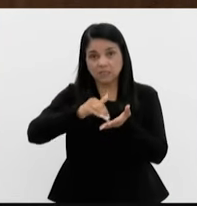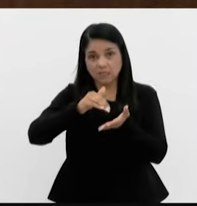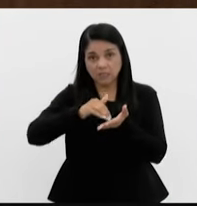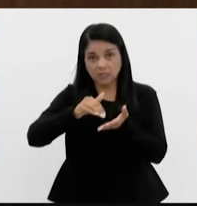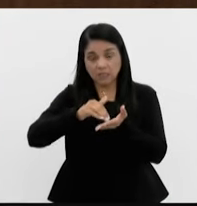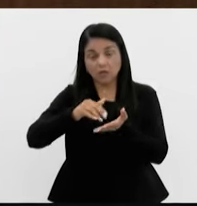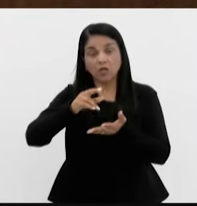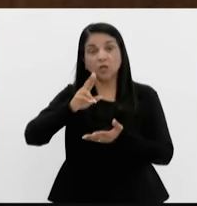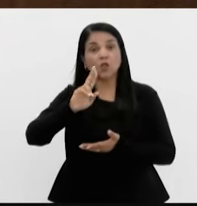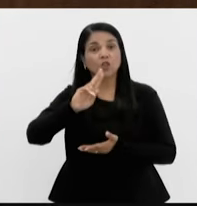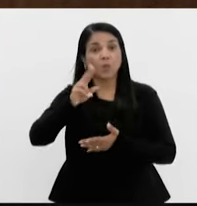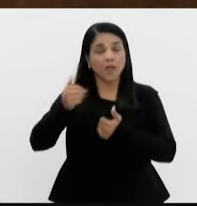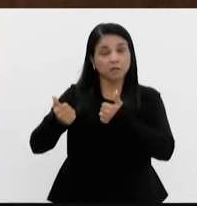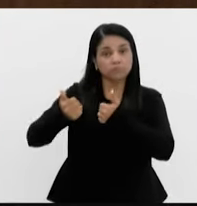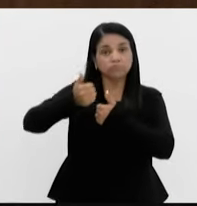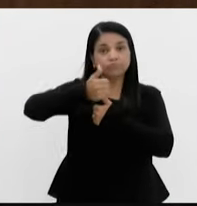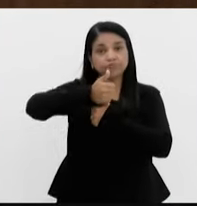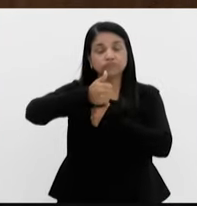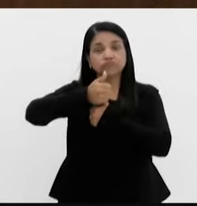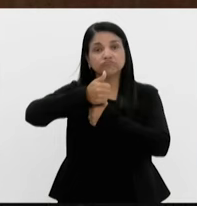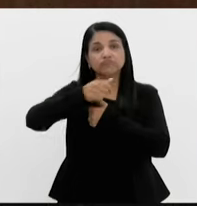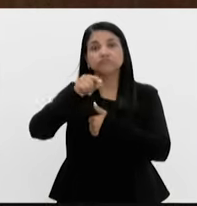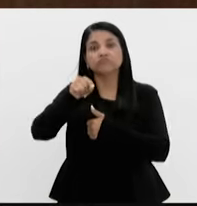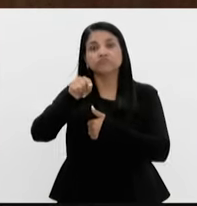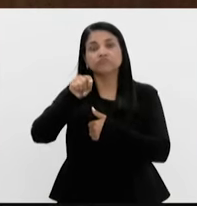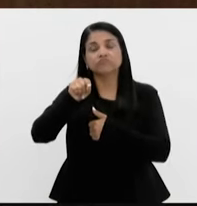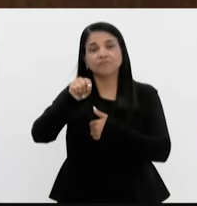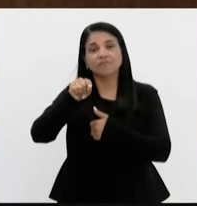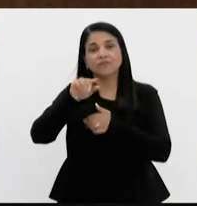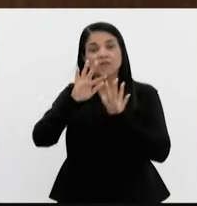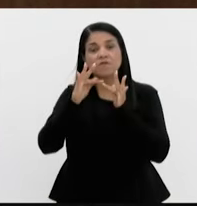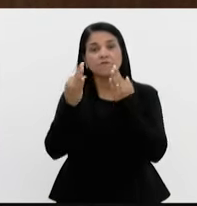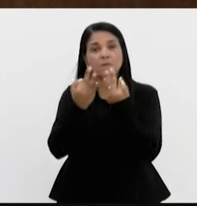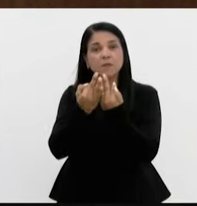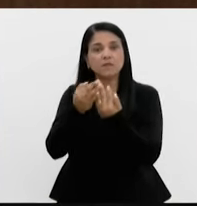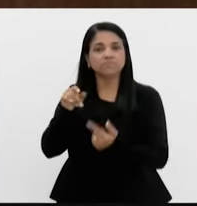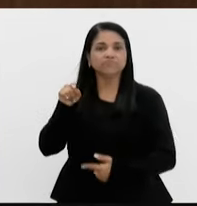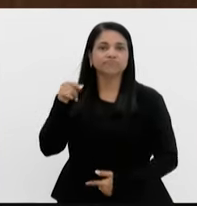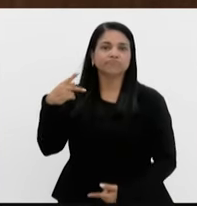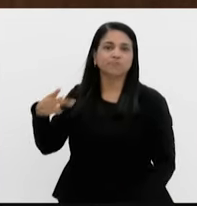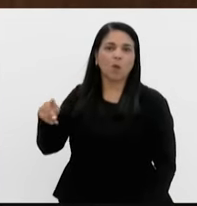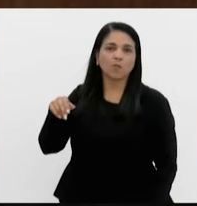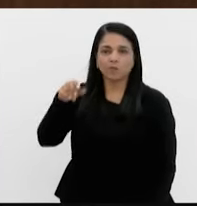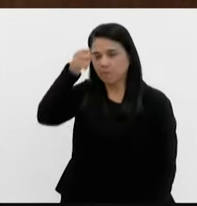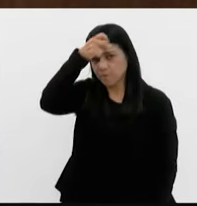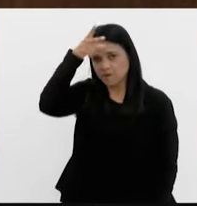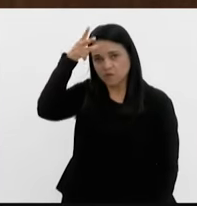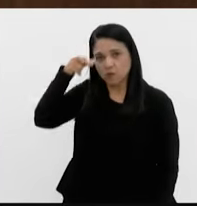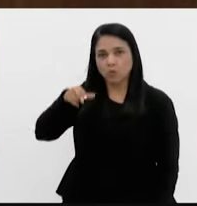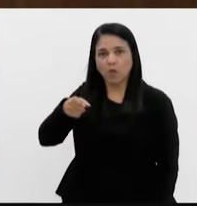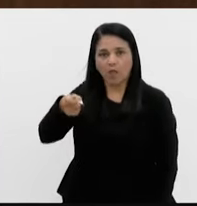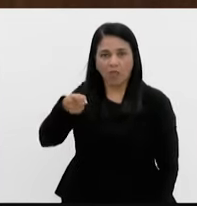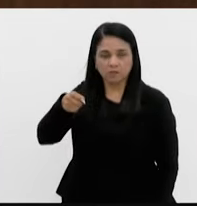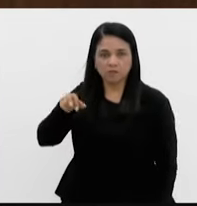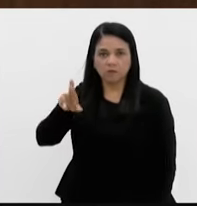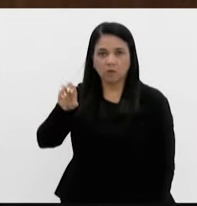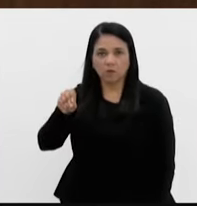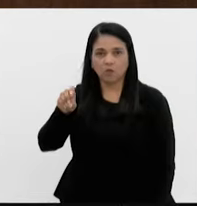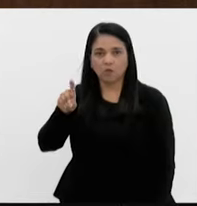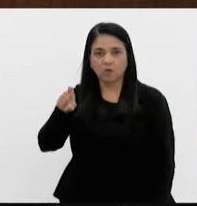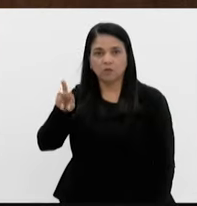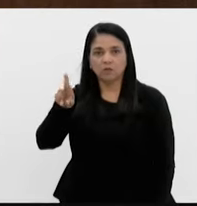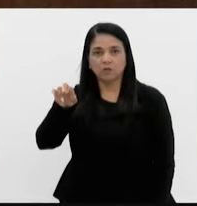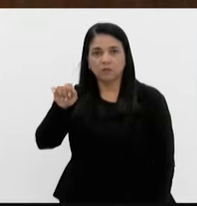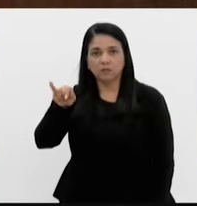é um uma parente né do Rodrigo Neves uma cidade que vive hoje uma